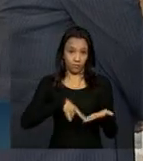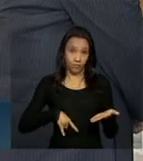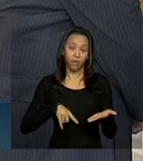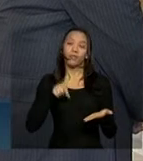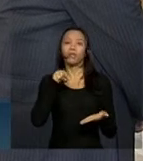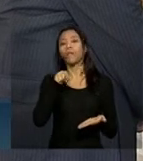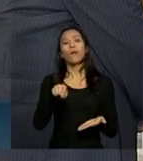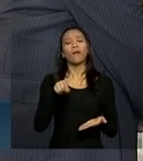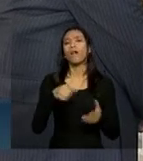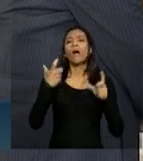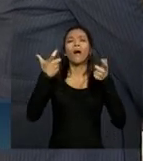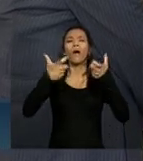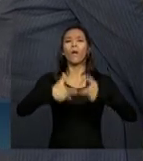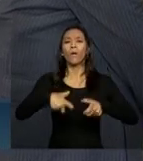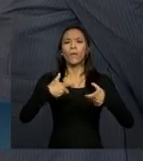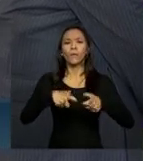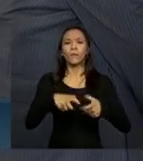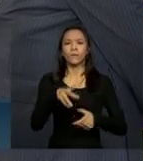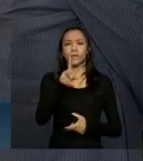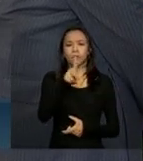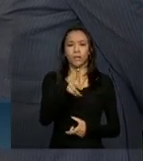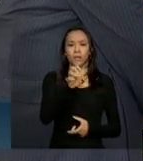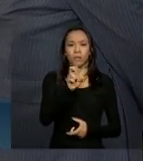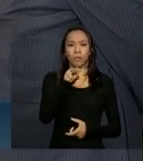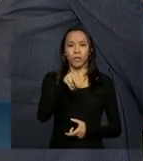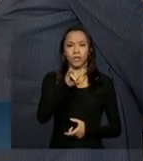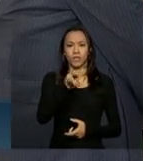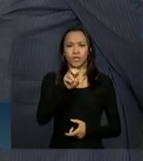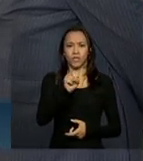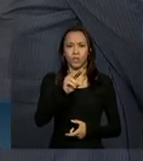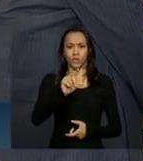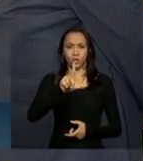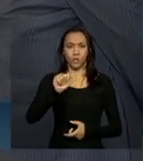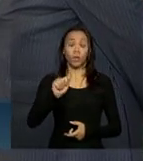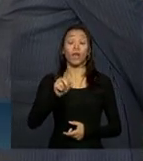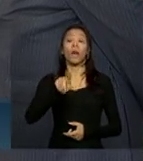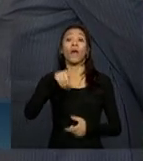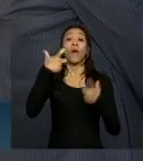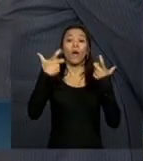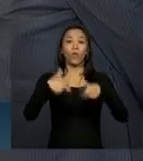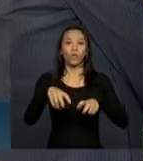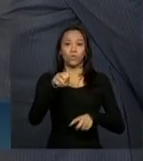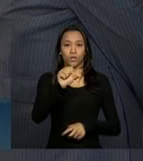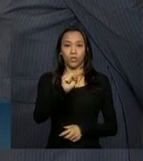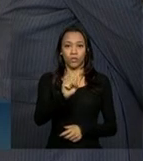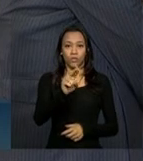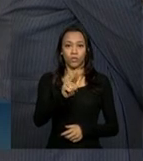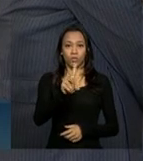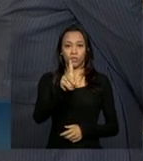que está localizada na península da Indochina, no Sudeste Asiático.